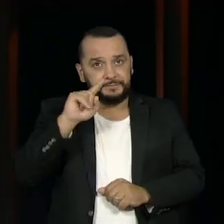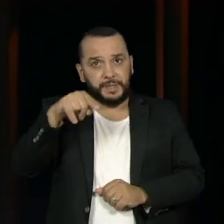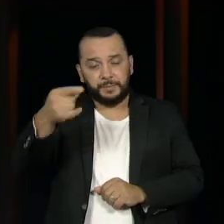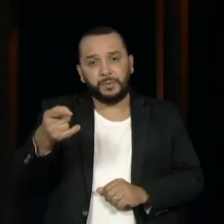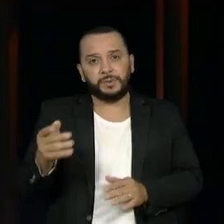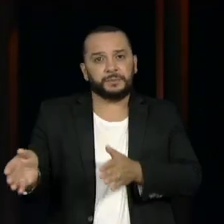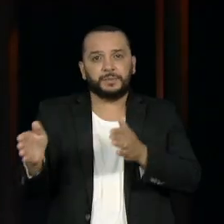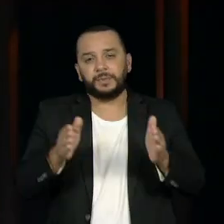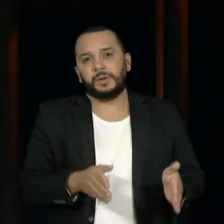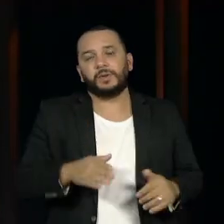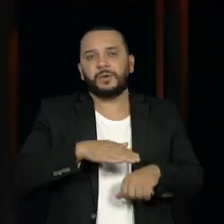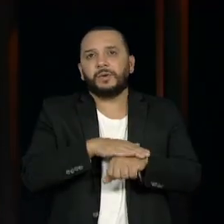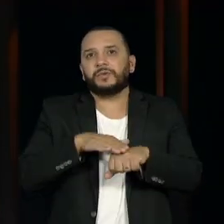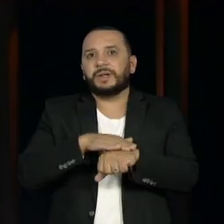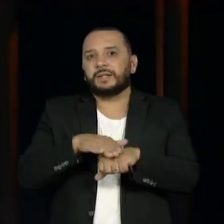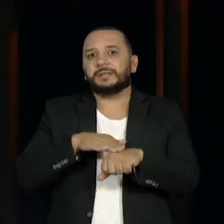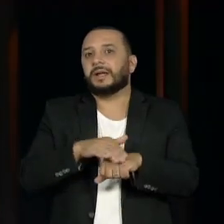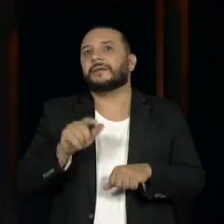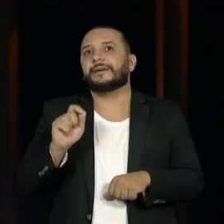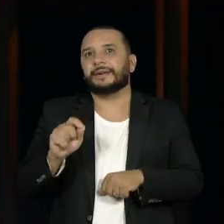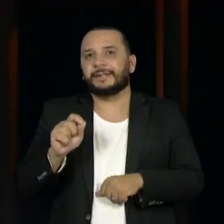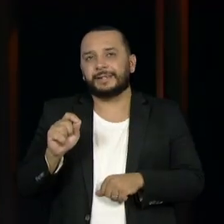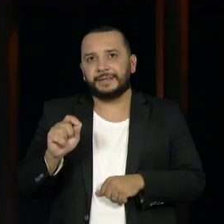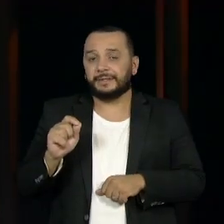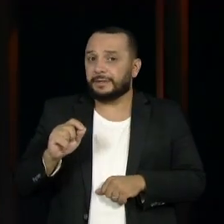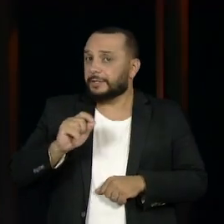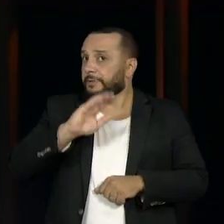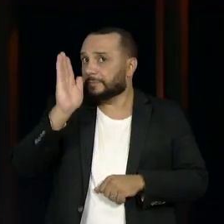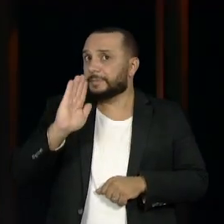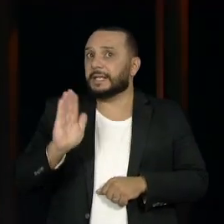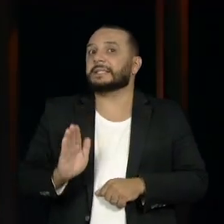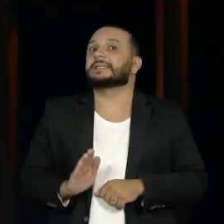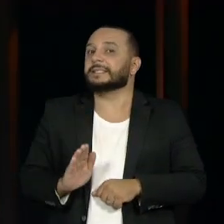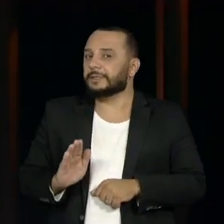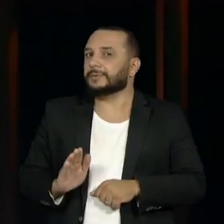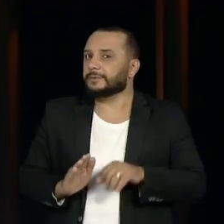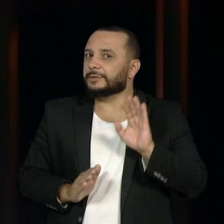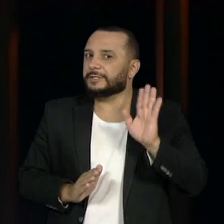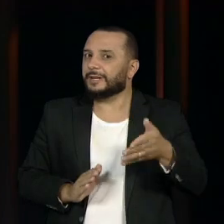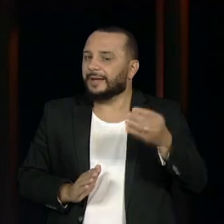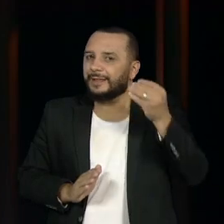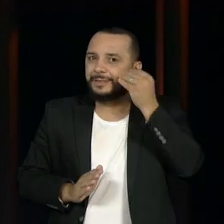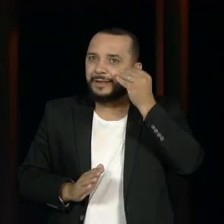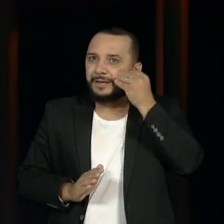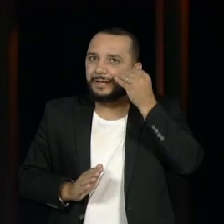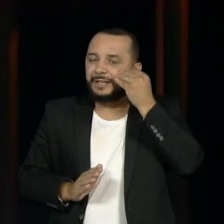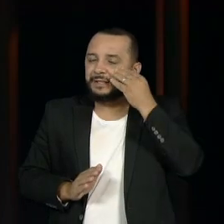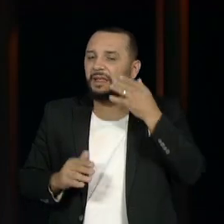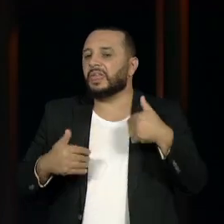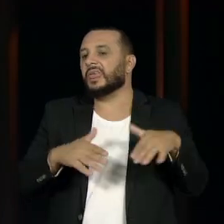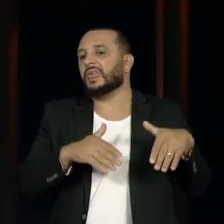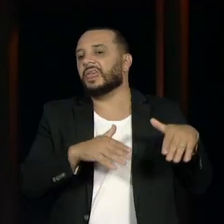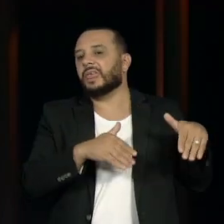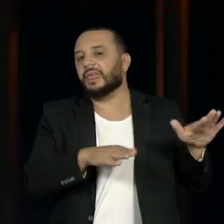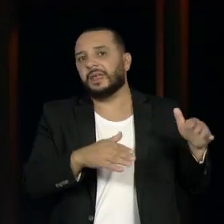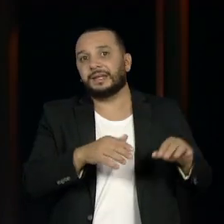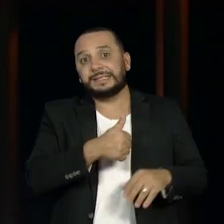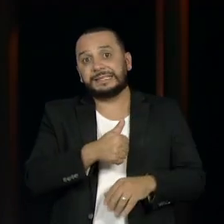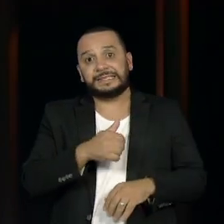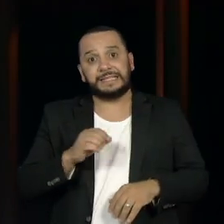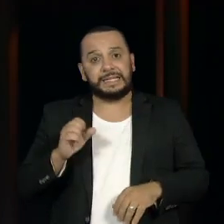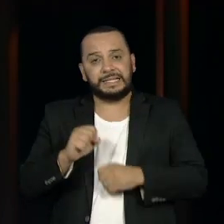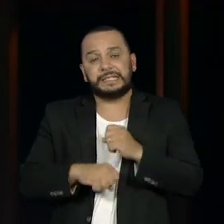bloco e nós vamos ter uma conversa aqui que o Brasil já tentava recuperar debaixo do tapete Há muitos séculos